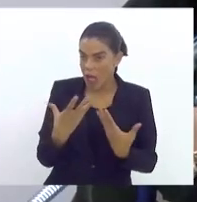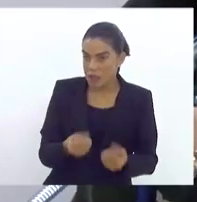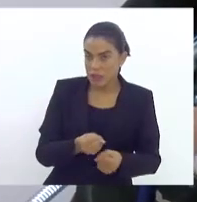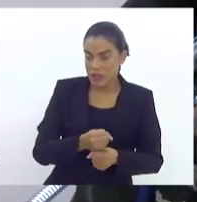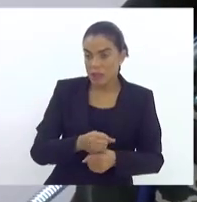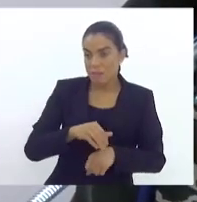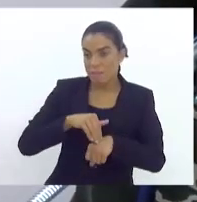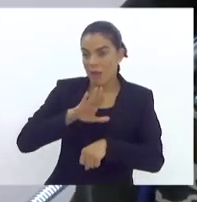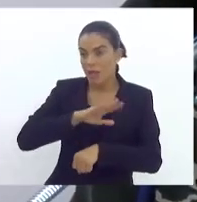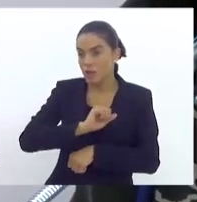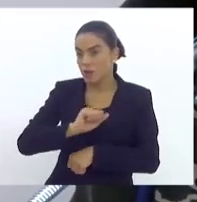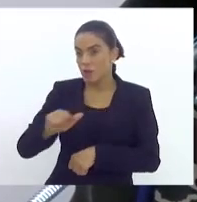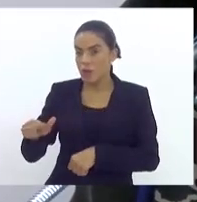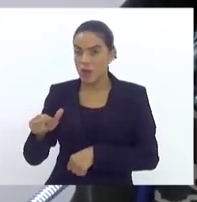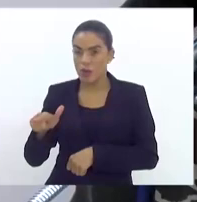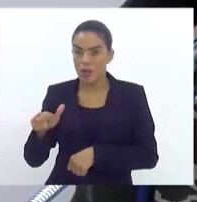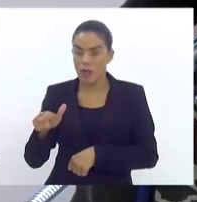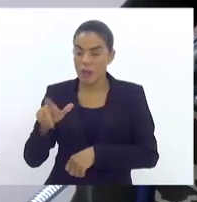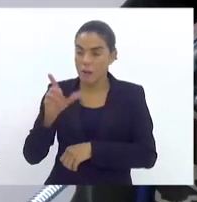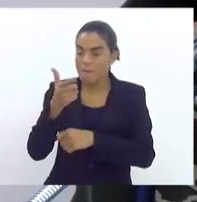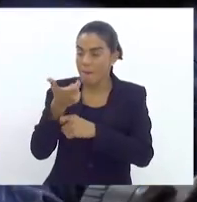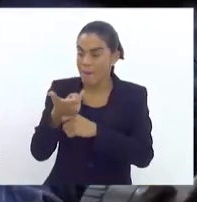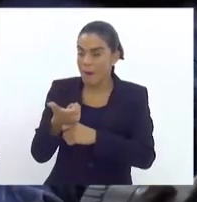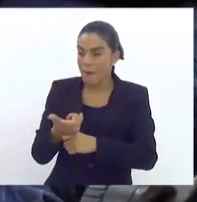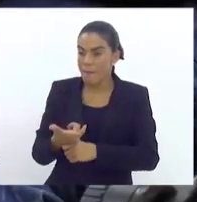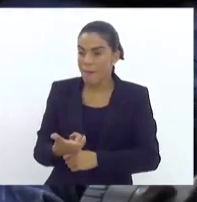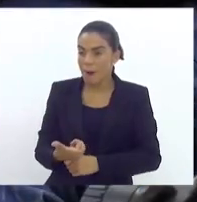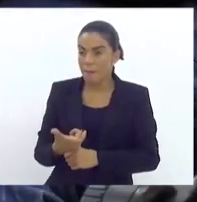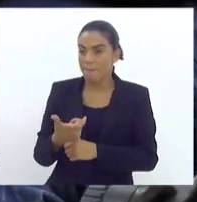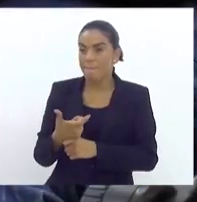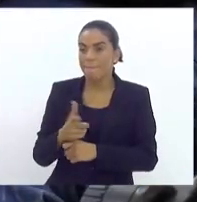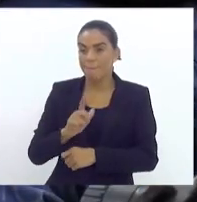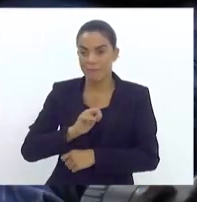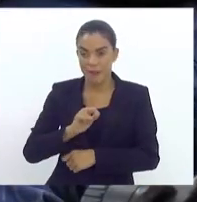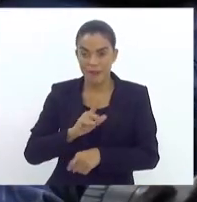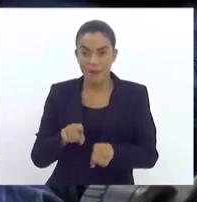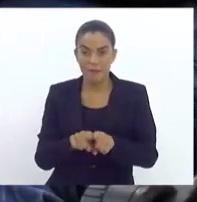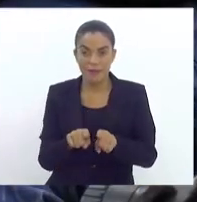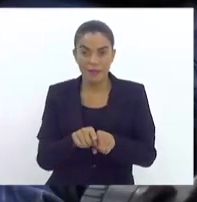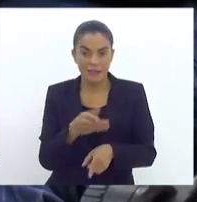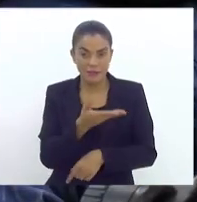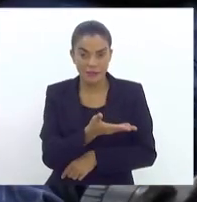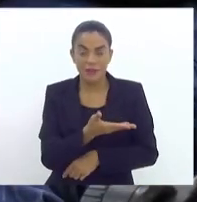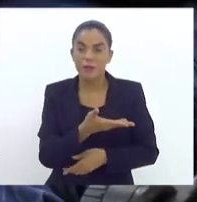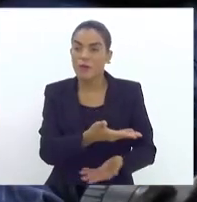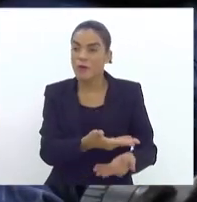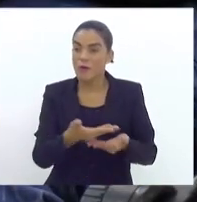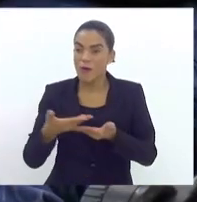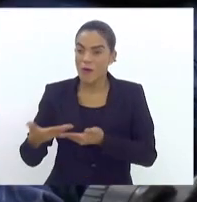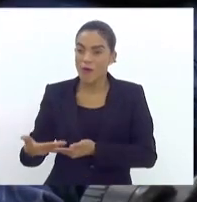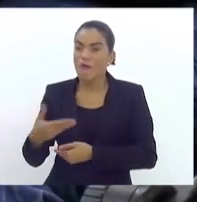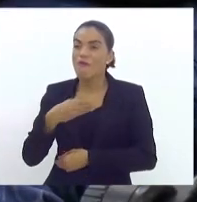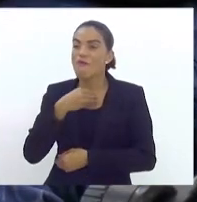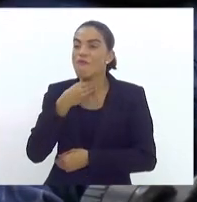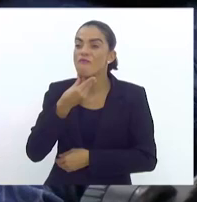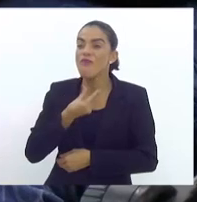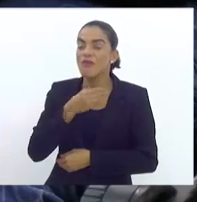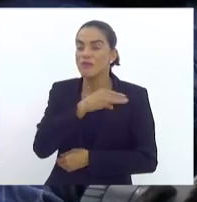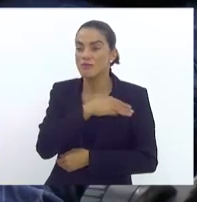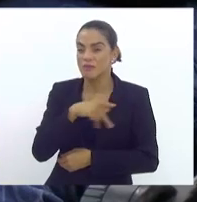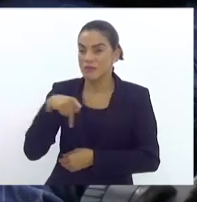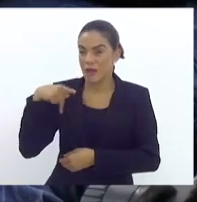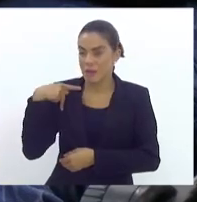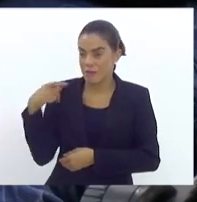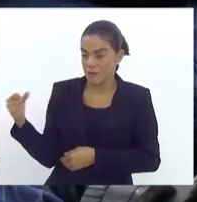na verdade inclusive existe um convite uma convocação inclusive da senhora né para chamar um fonoaudiólogo do ministério público